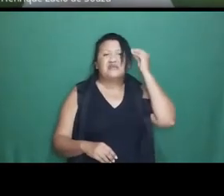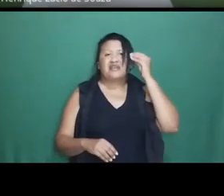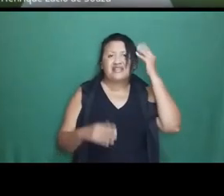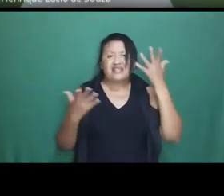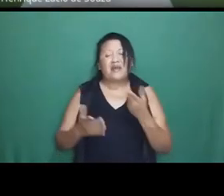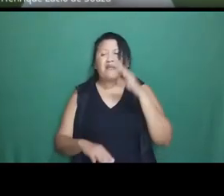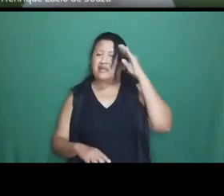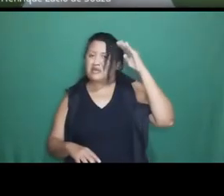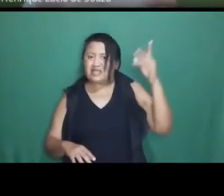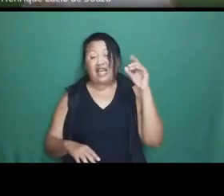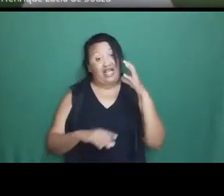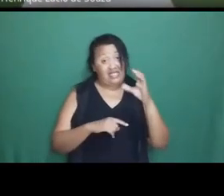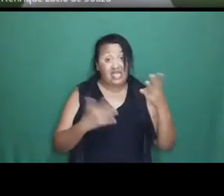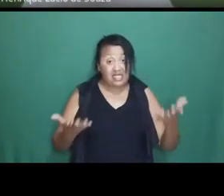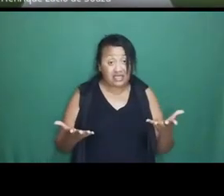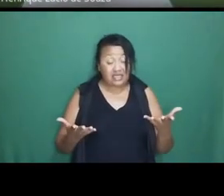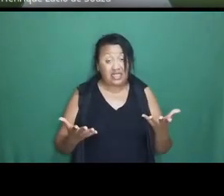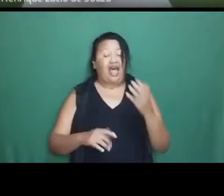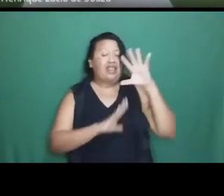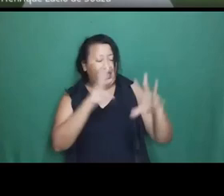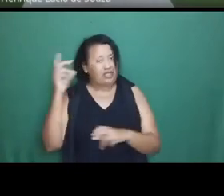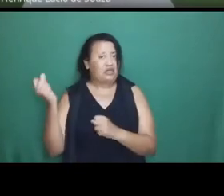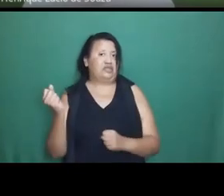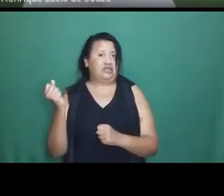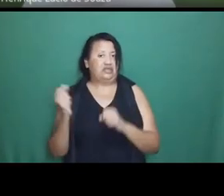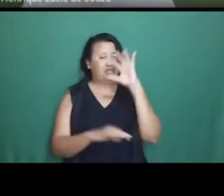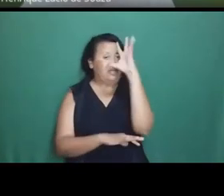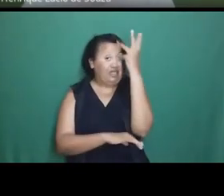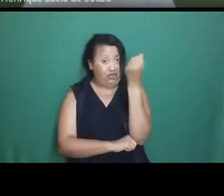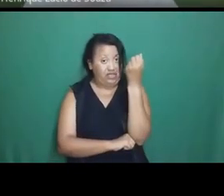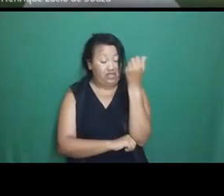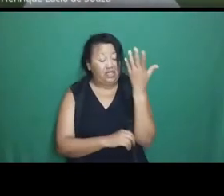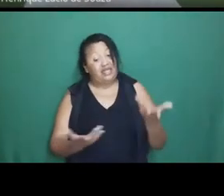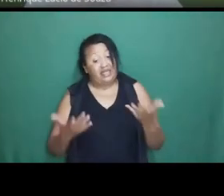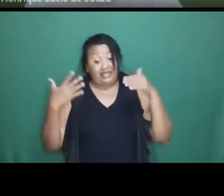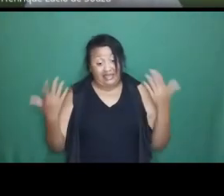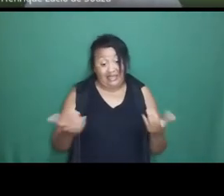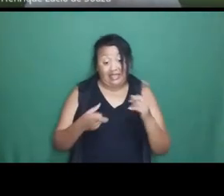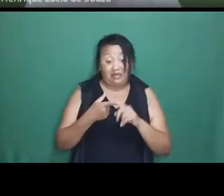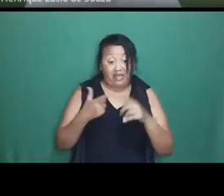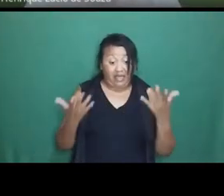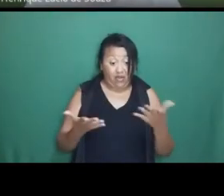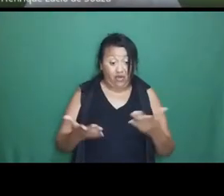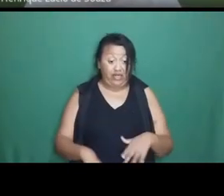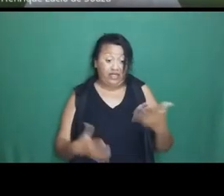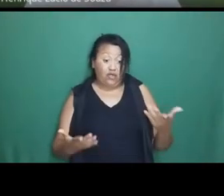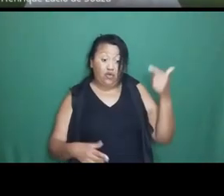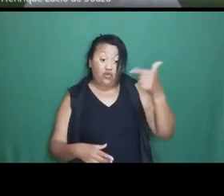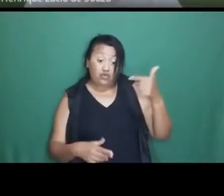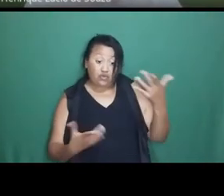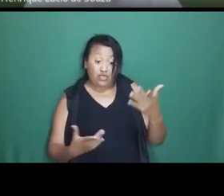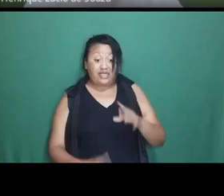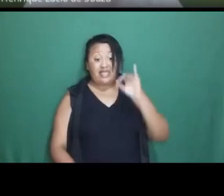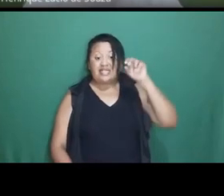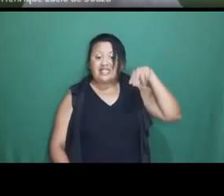Principalmente as Ciências da Natureza E sobra aqui o dois né o empirismo